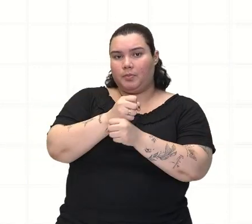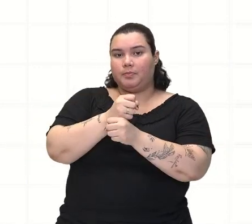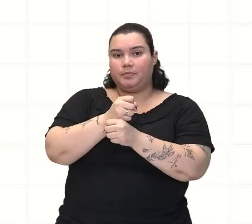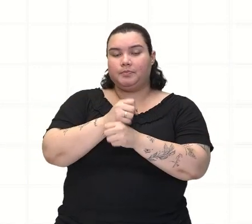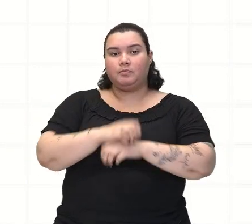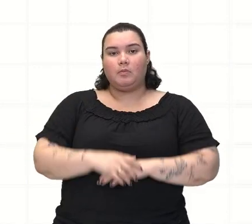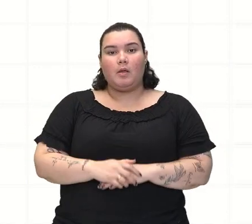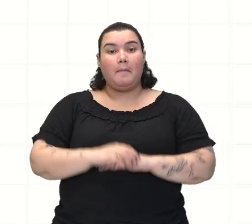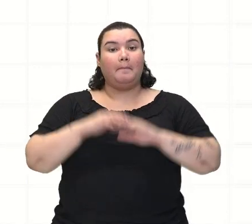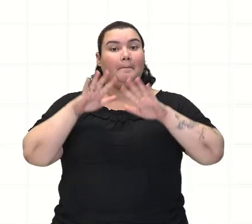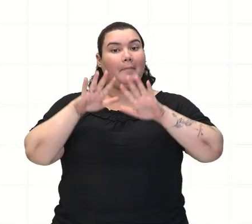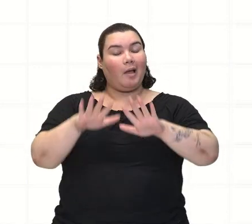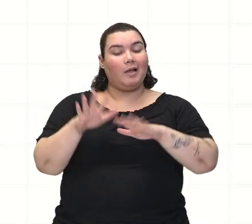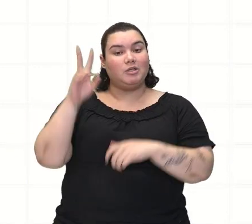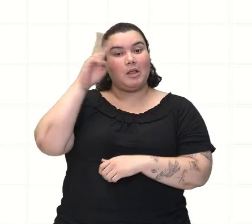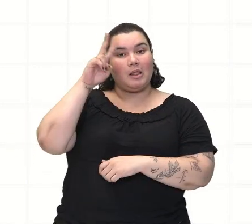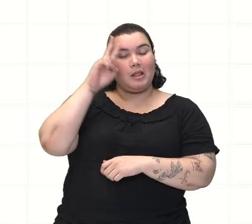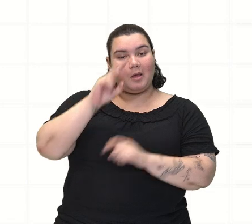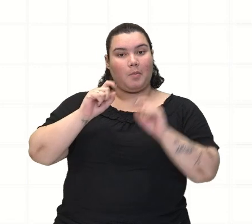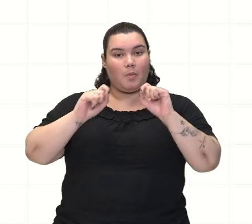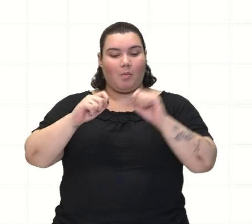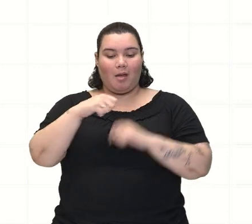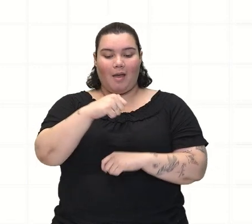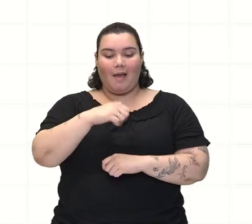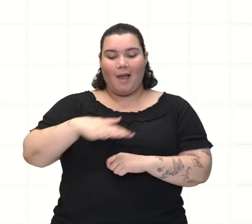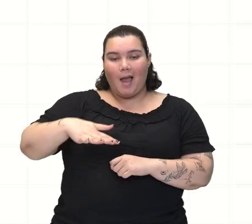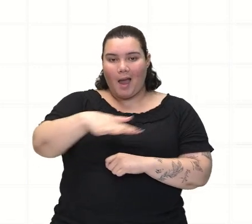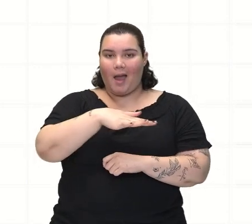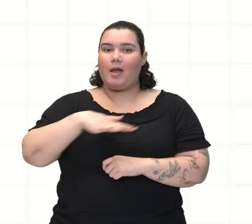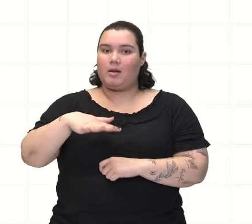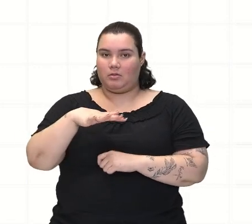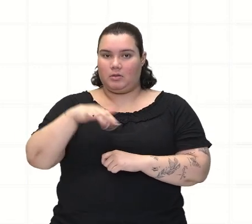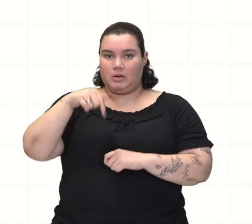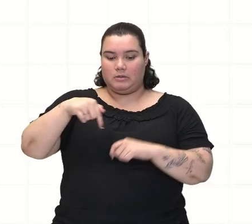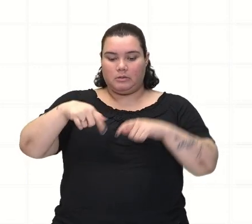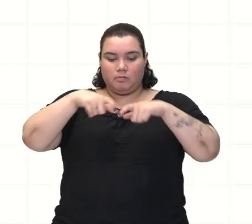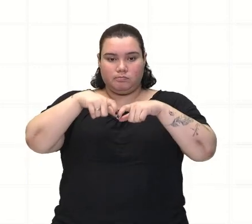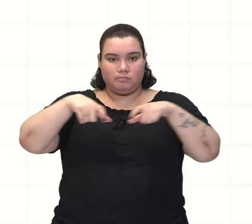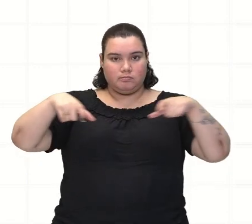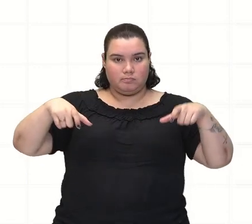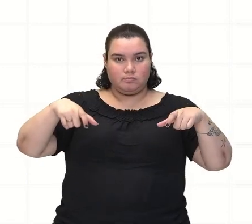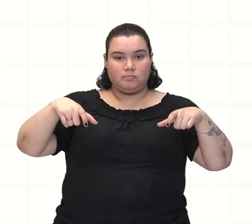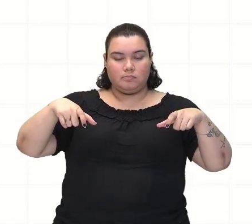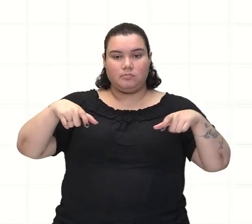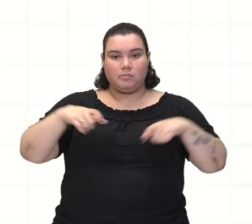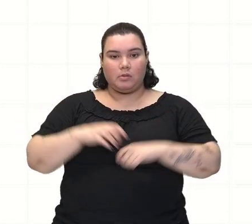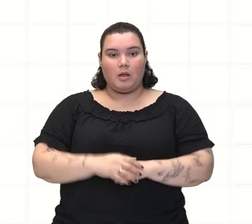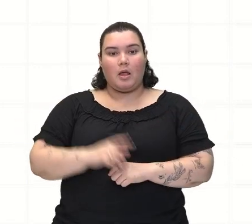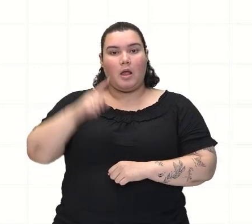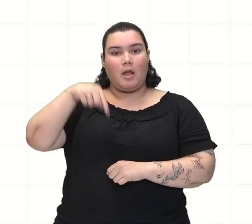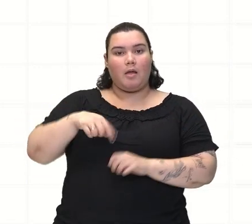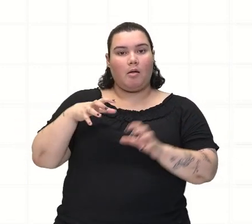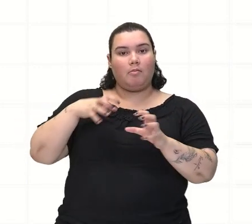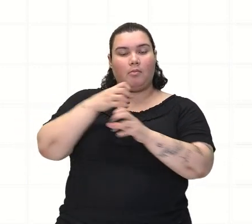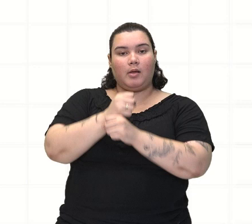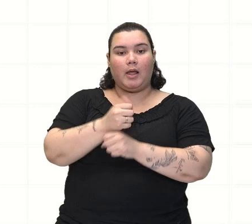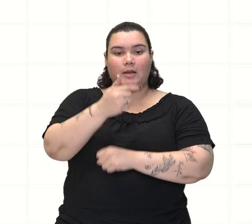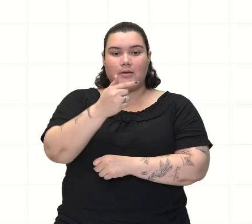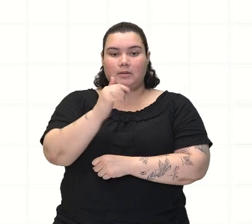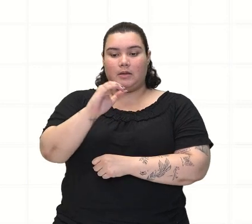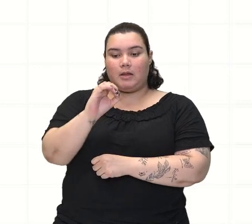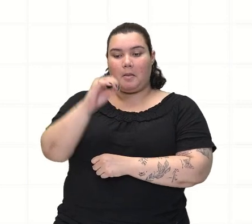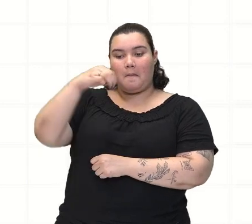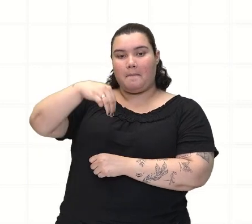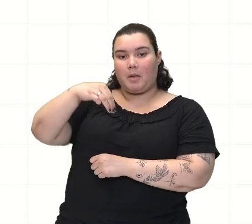o seguinte, que a área, né, ele fala assim, ó, a área total do tanque é de 70 metros quadrados,